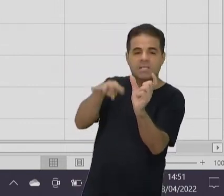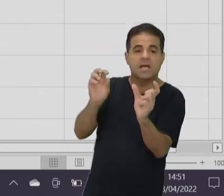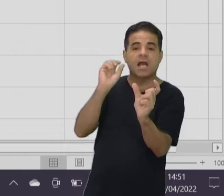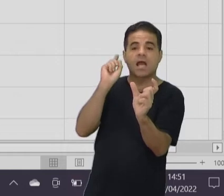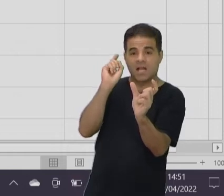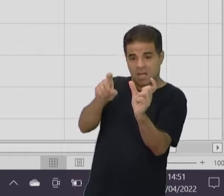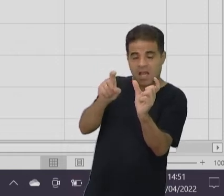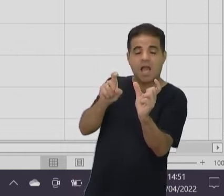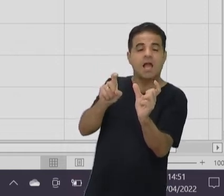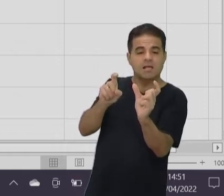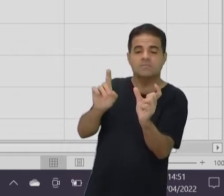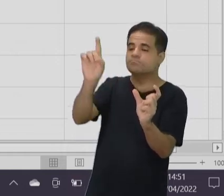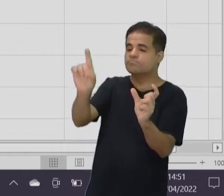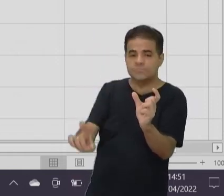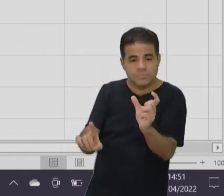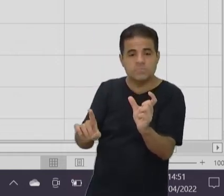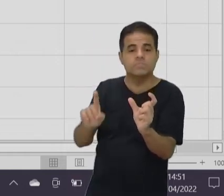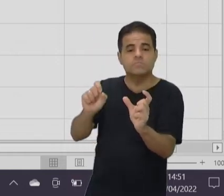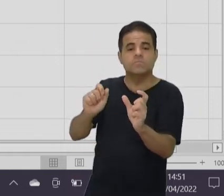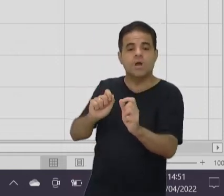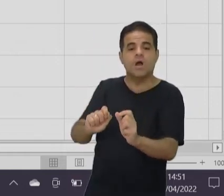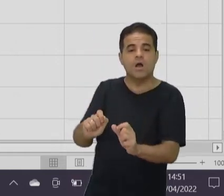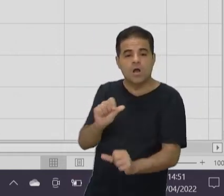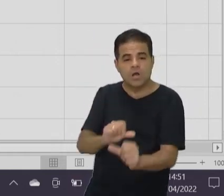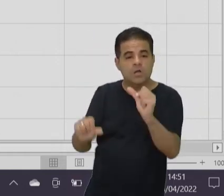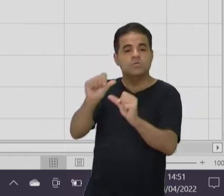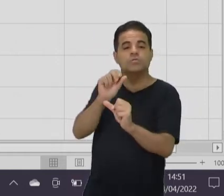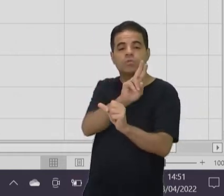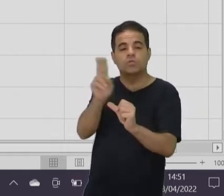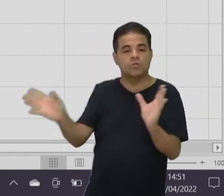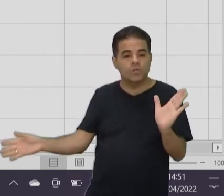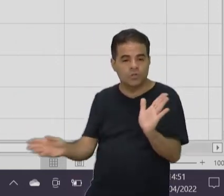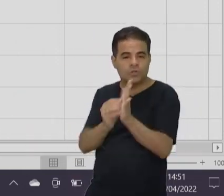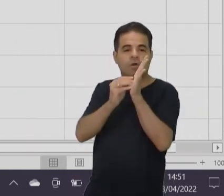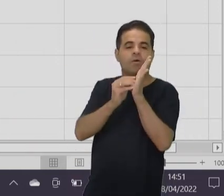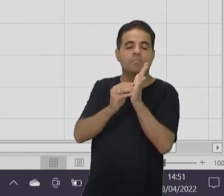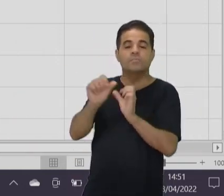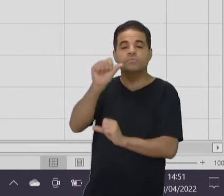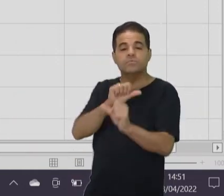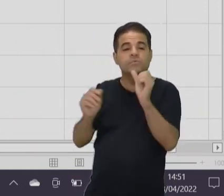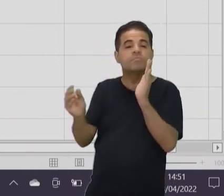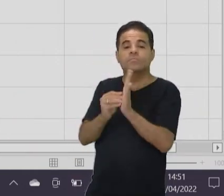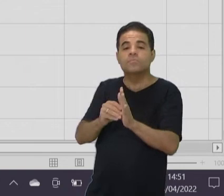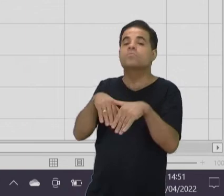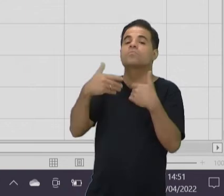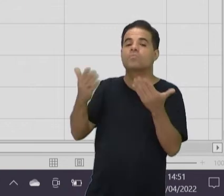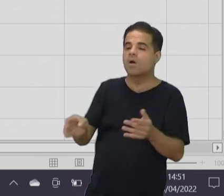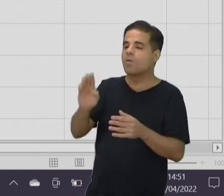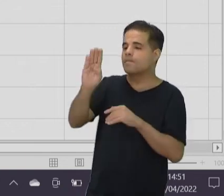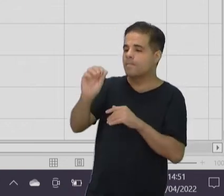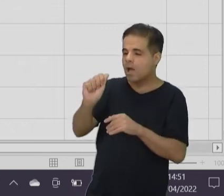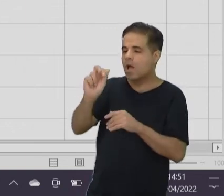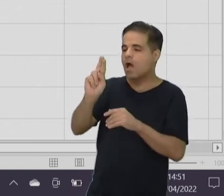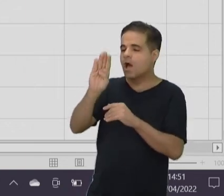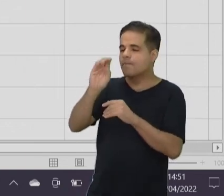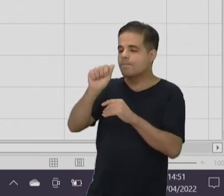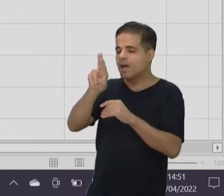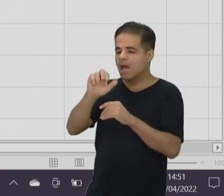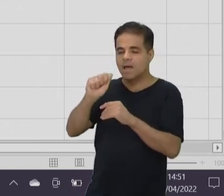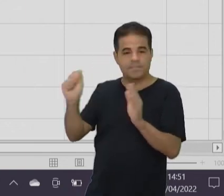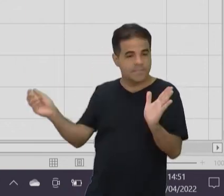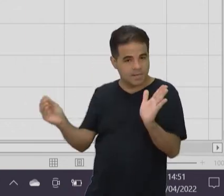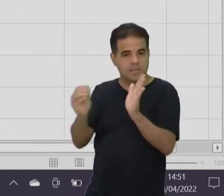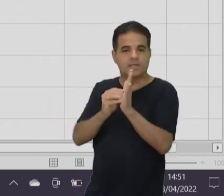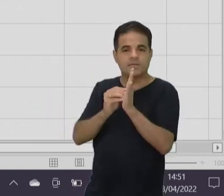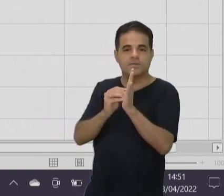clicar com o botão direito, a gente pode renomear ela. E a gente vai renomear com o nome da Bárbara. A gente vai colocar o nome...